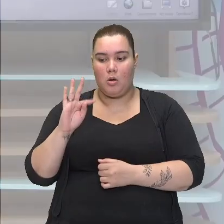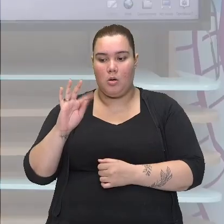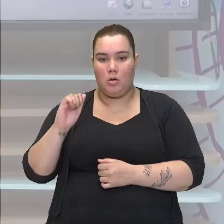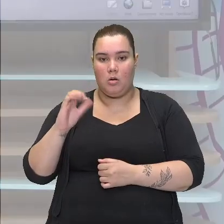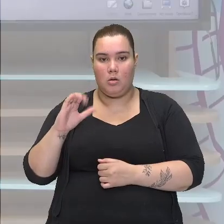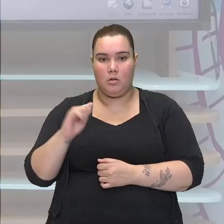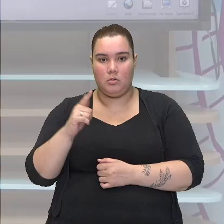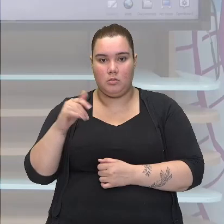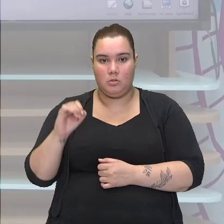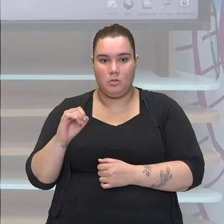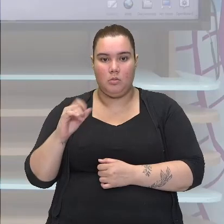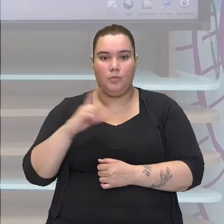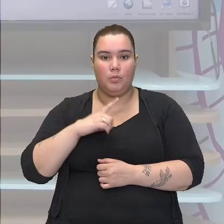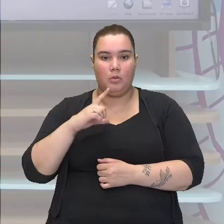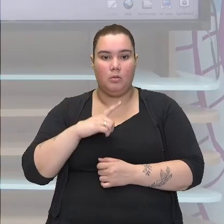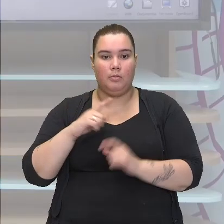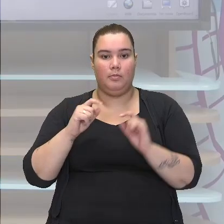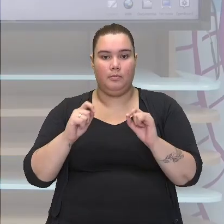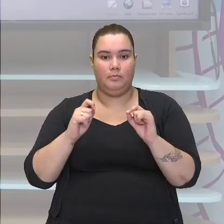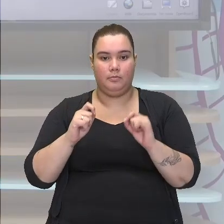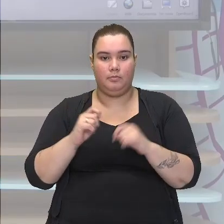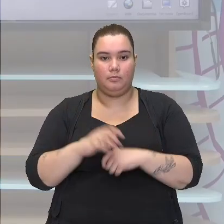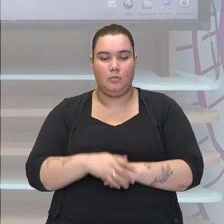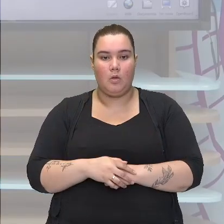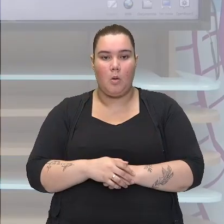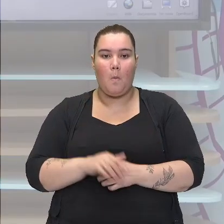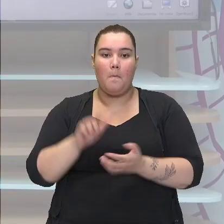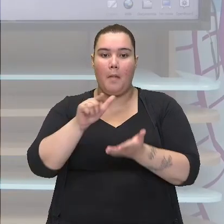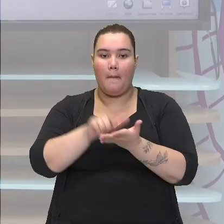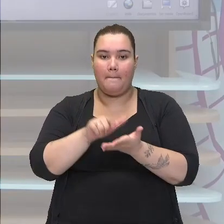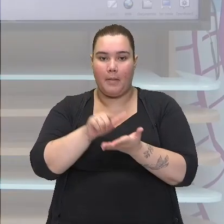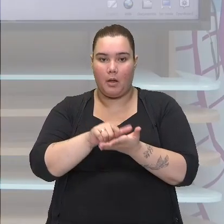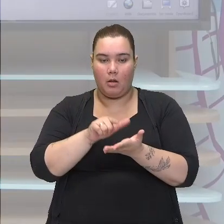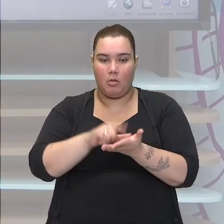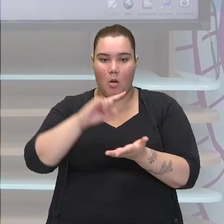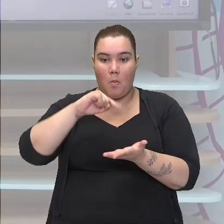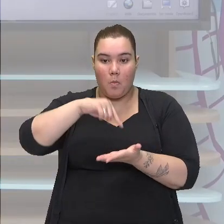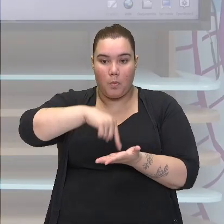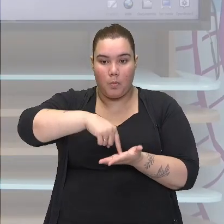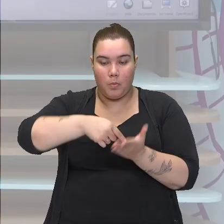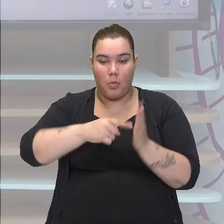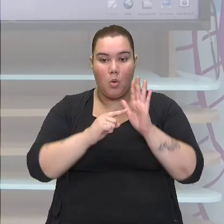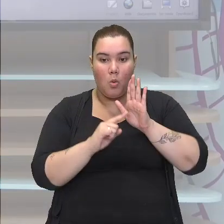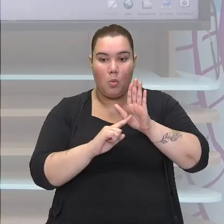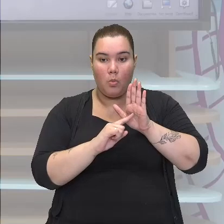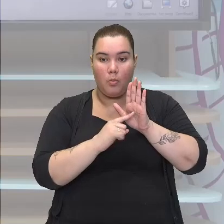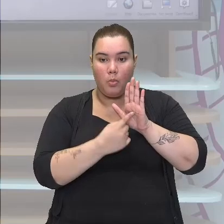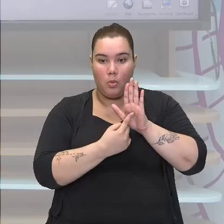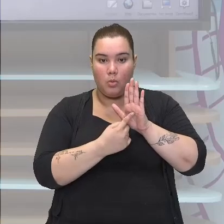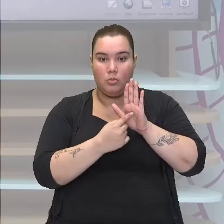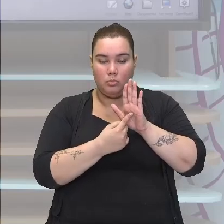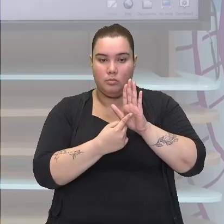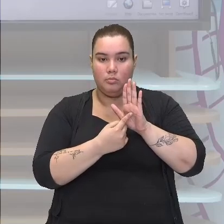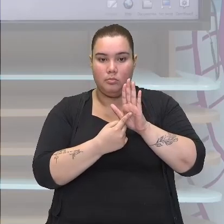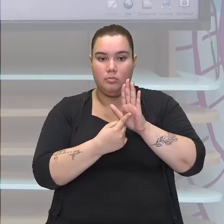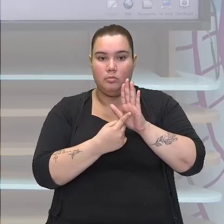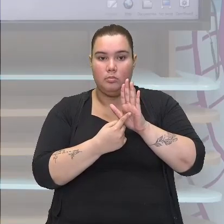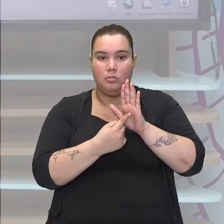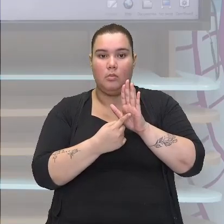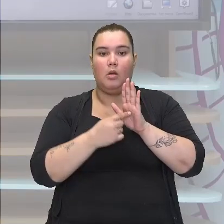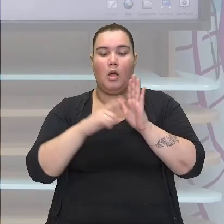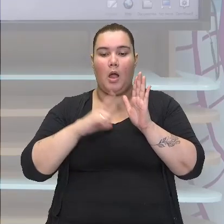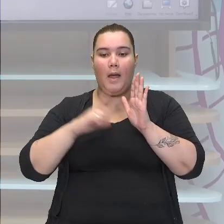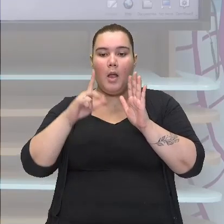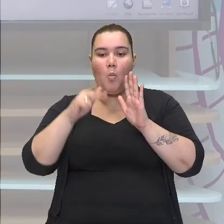é como se eu pegasse, né, uma folha de papel, o meu centro de rotação aqui vai ser o meu dedo, eu vou fixar e